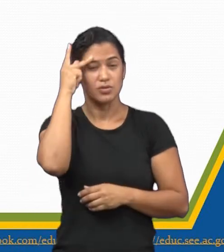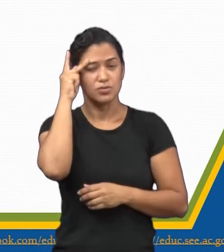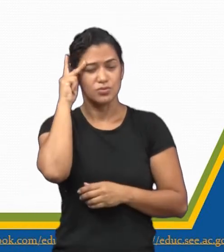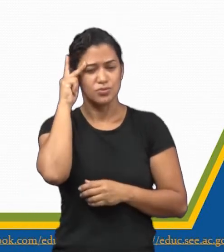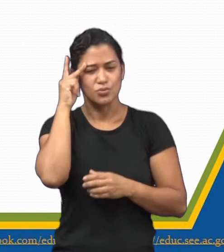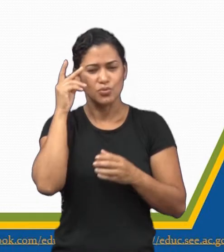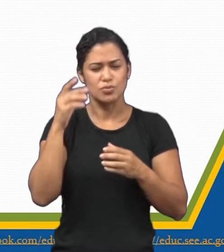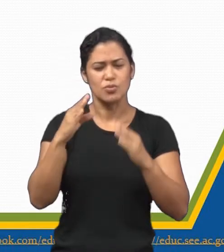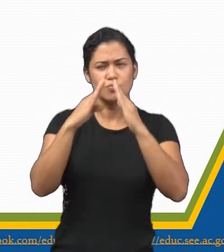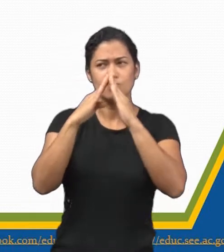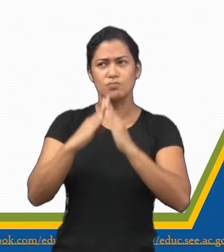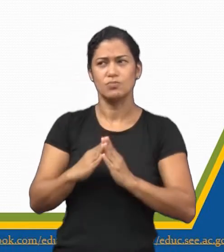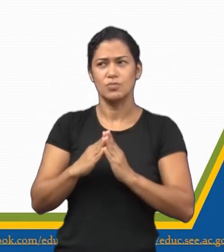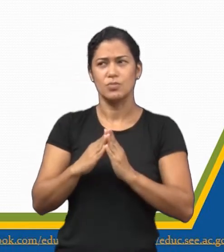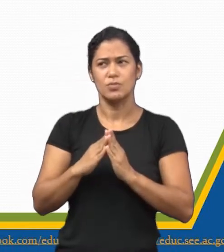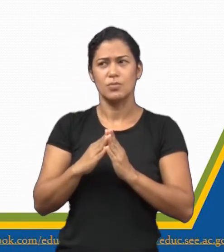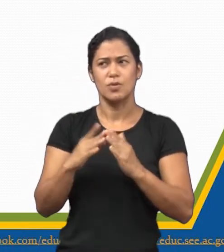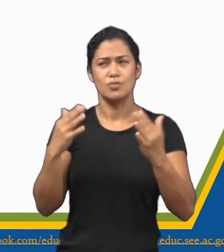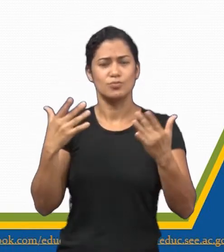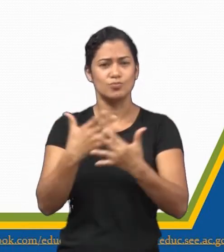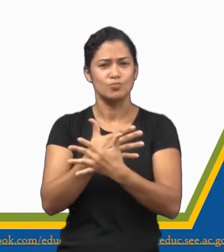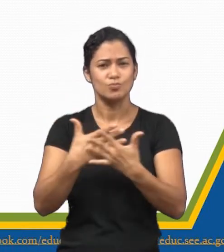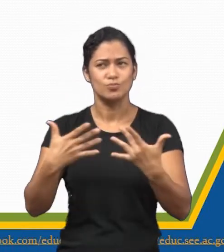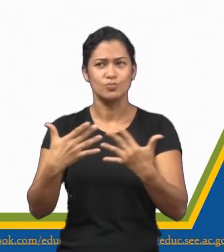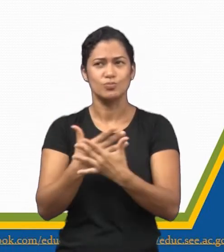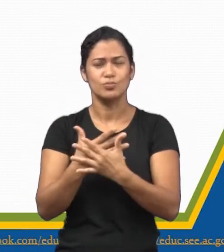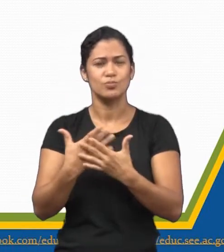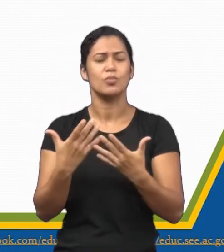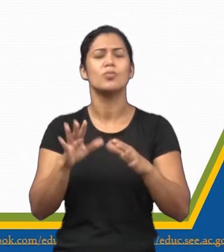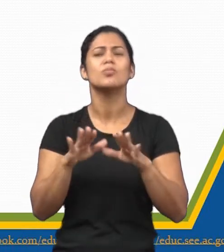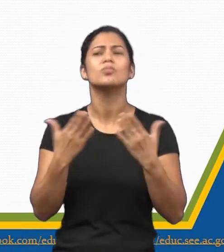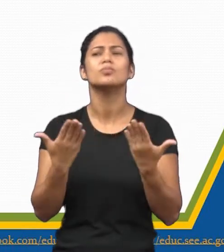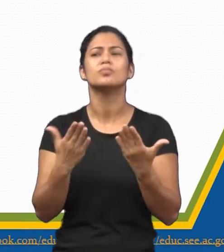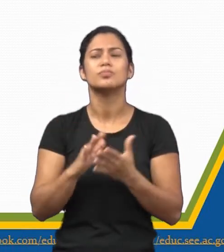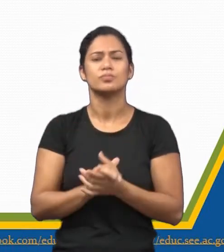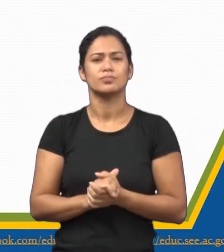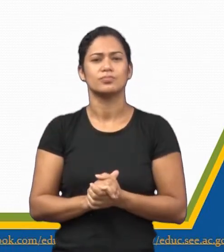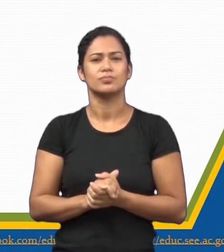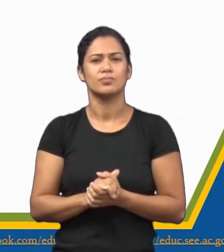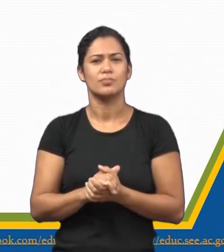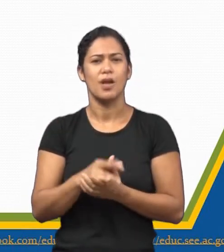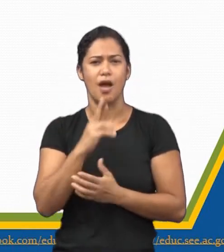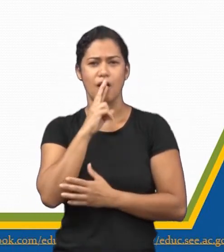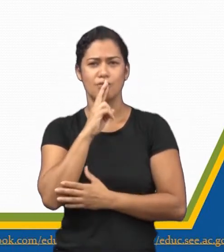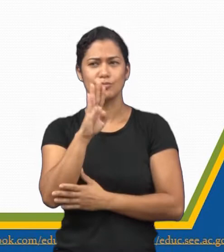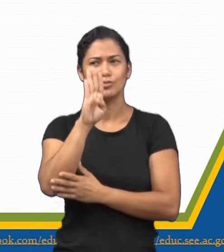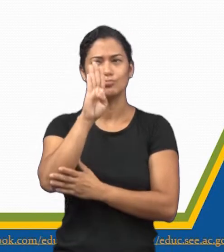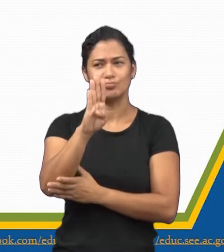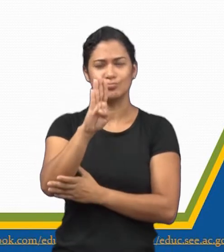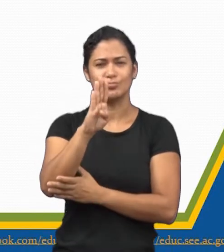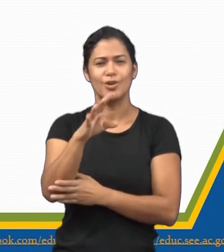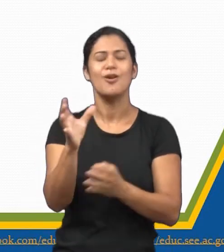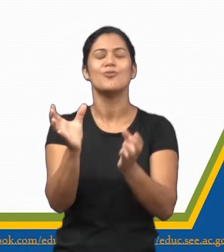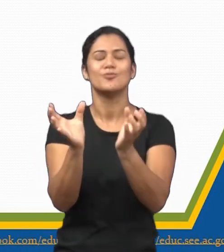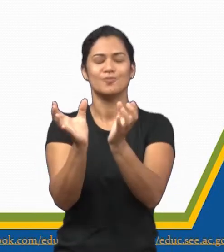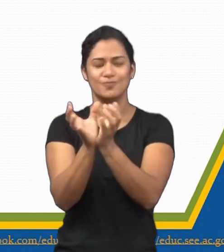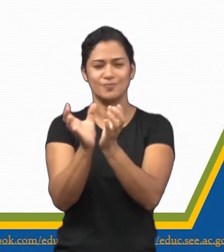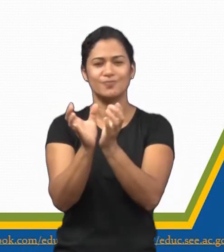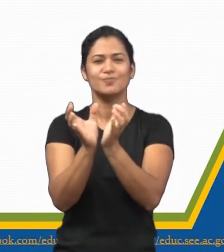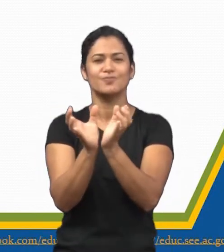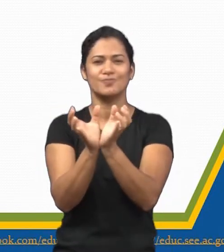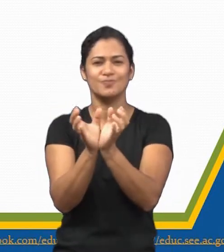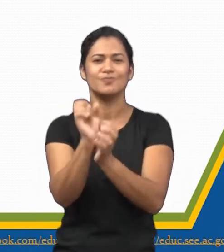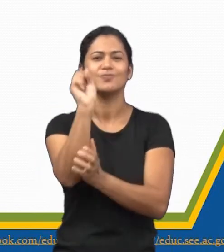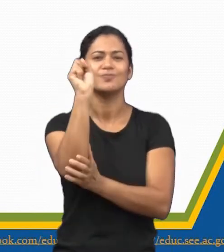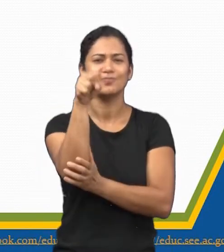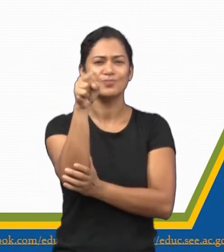o quê? Vamos ver? Quem respondeu comunidade está certíssimo. Porque uma cidade